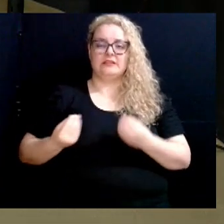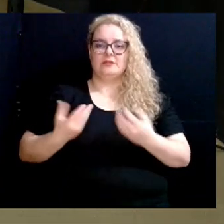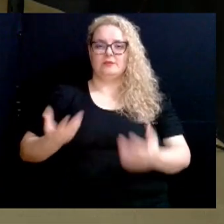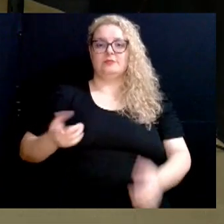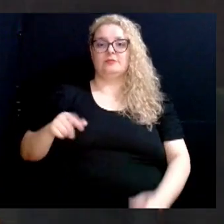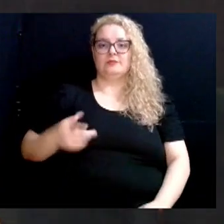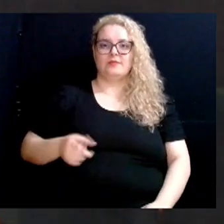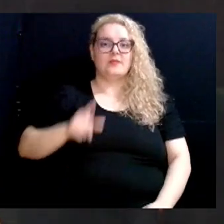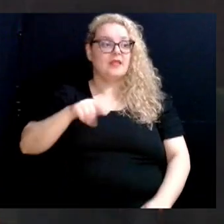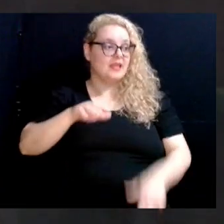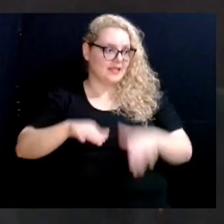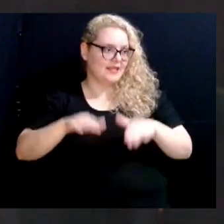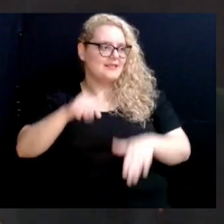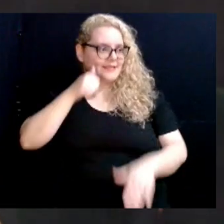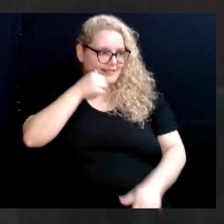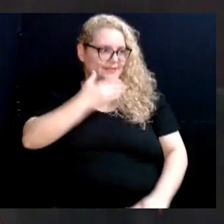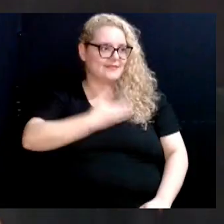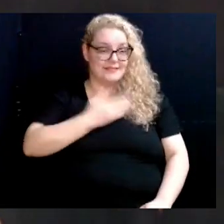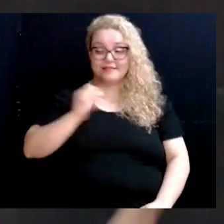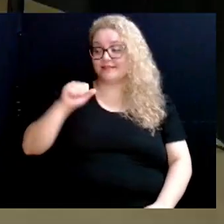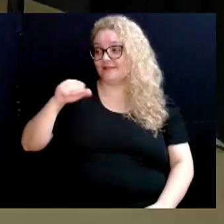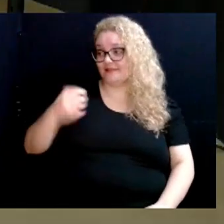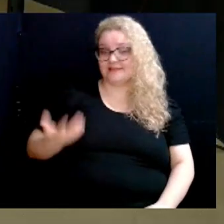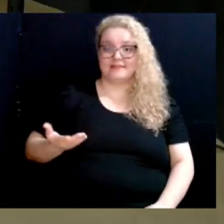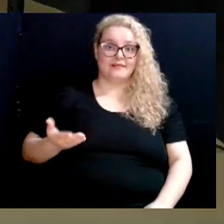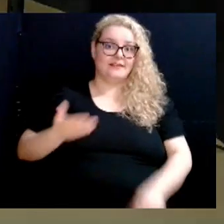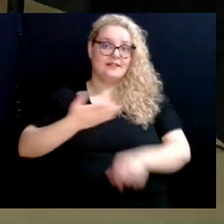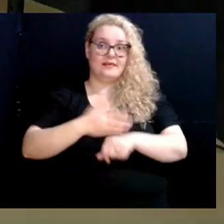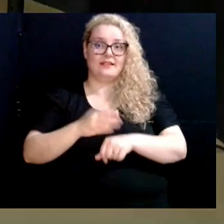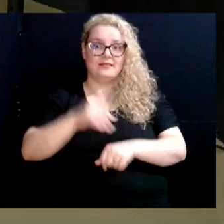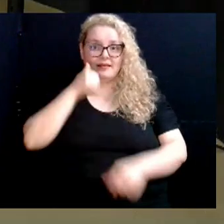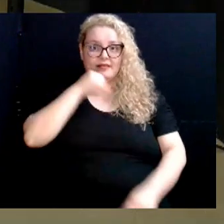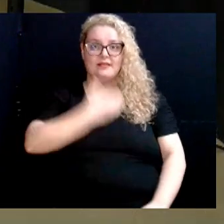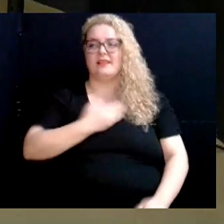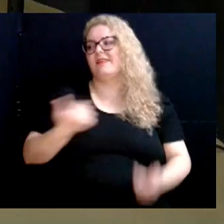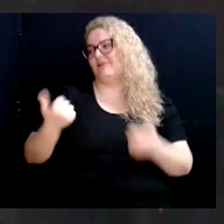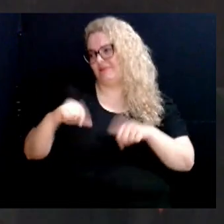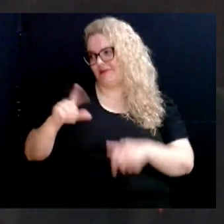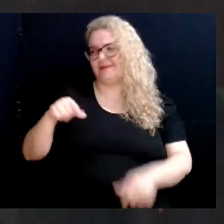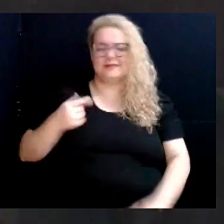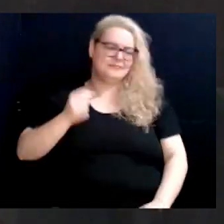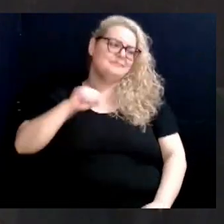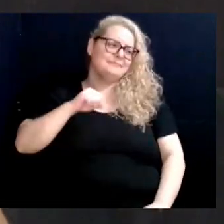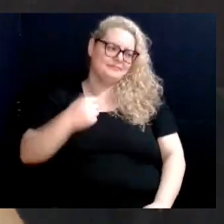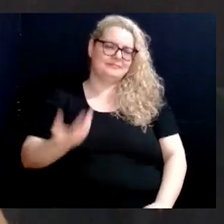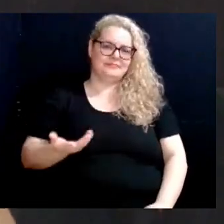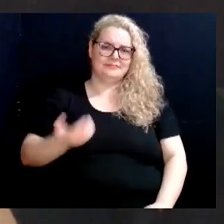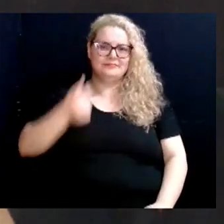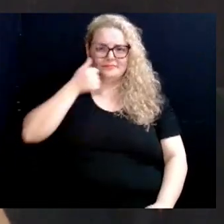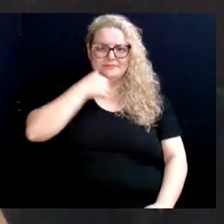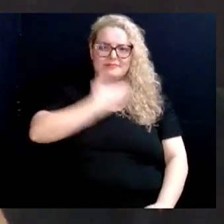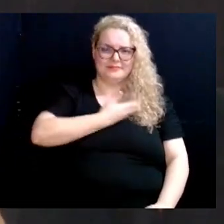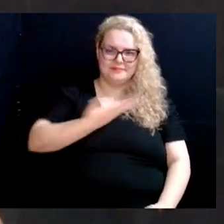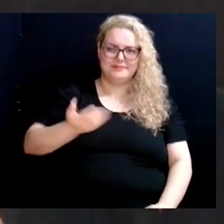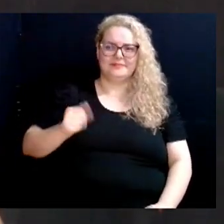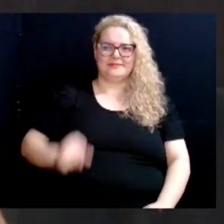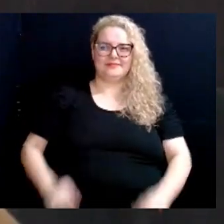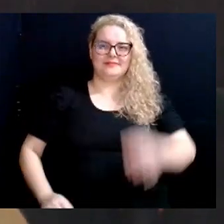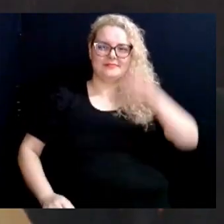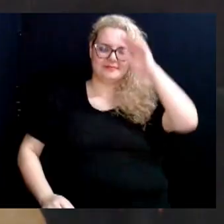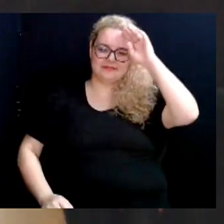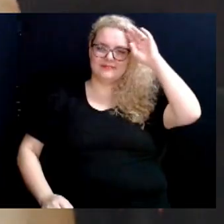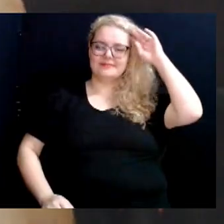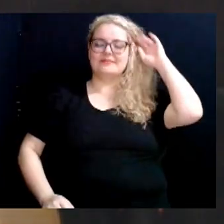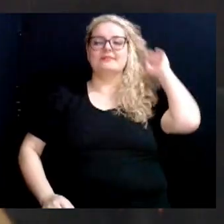às vezes até com amigas, né? Você vai treinar com amiga. Ai, com amiga é pior ainda, né? Inclusive, né, minha amiga, né, que está aqui me